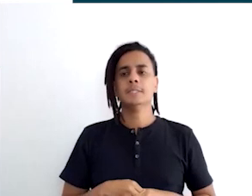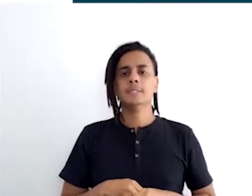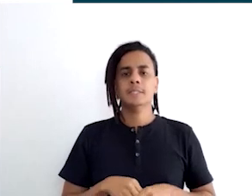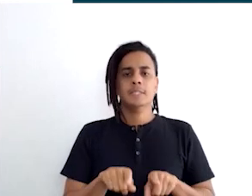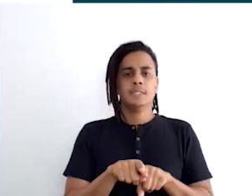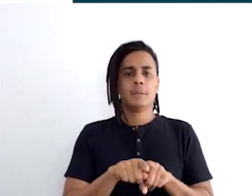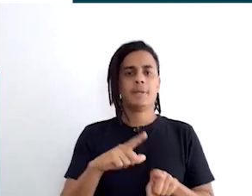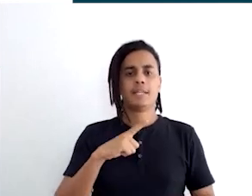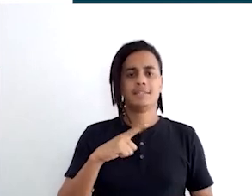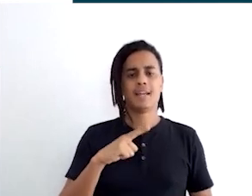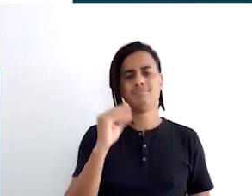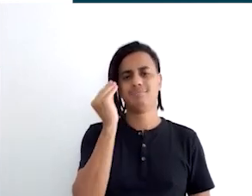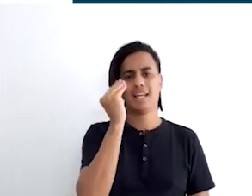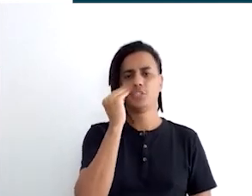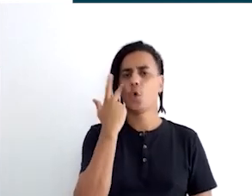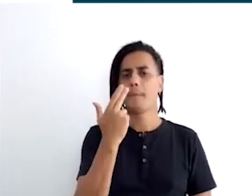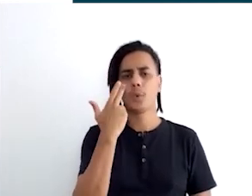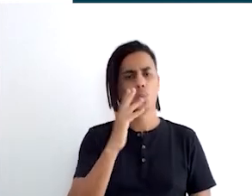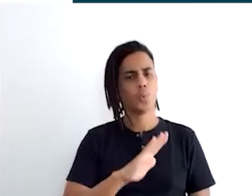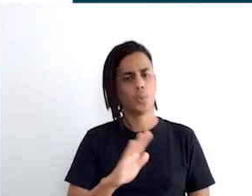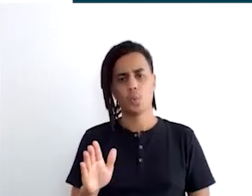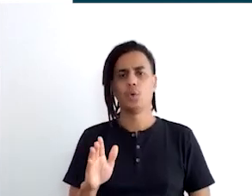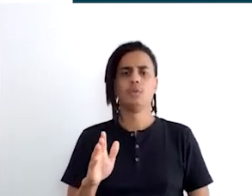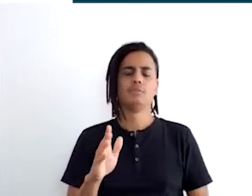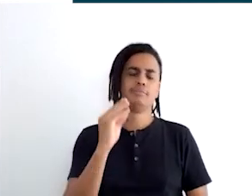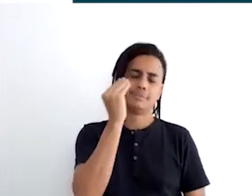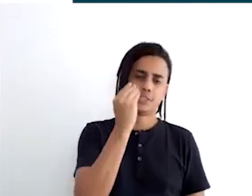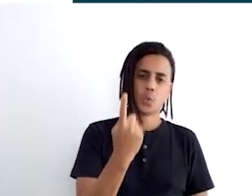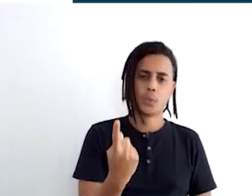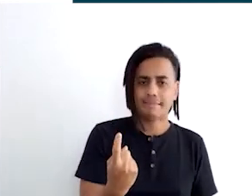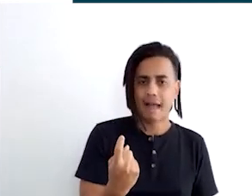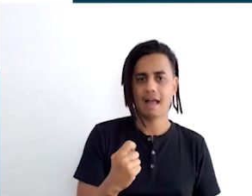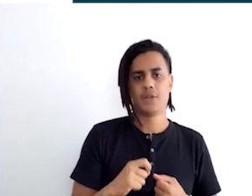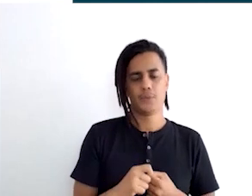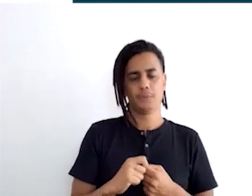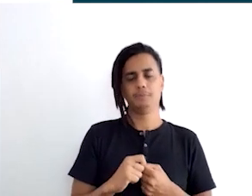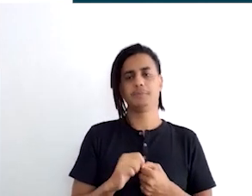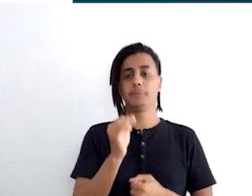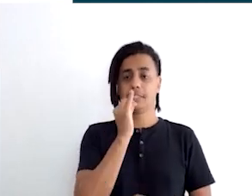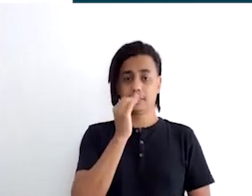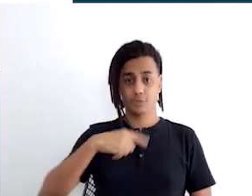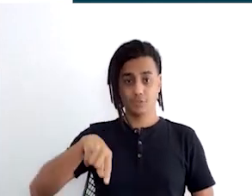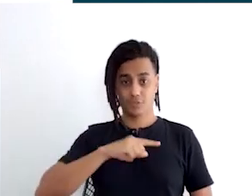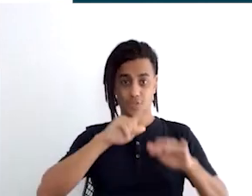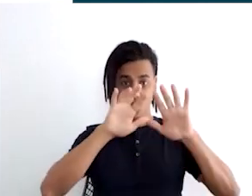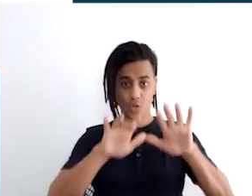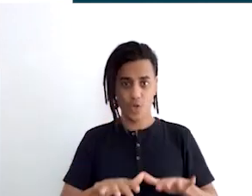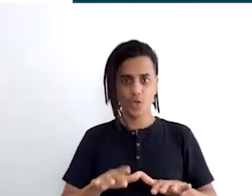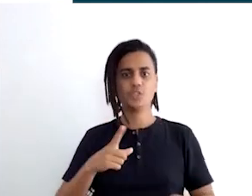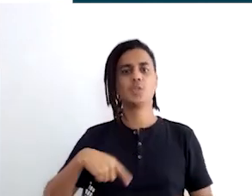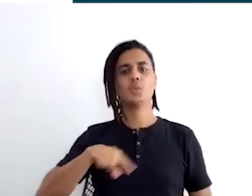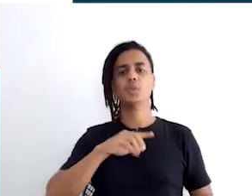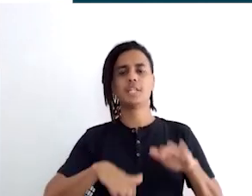de teste comuns de aplicação, né, para testes unitários. No nosso caso, nosso código é em Node, então a gente usa